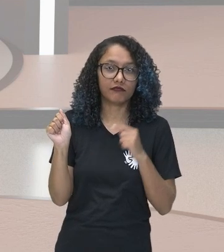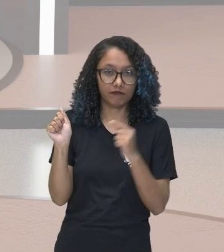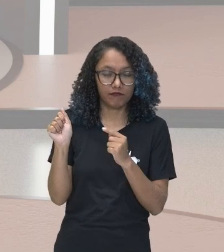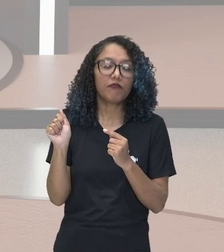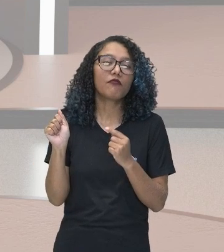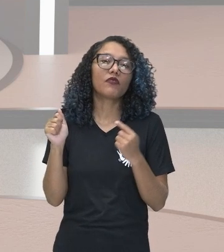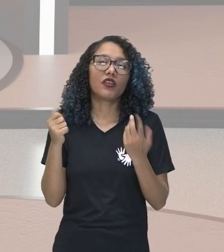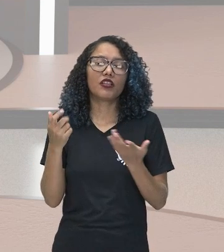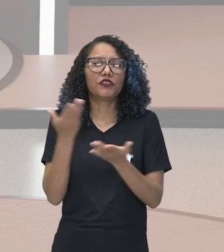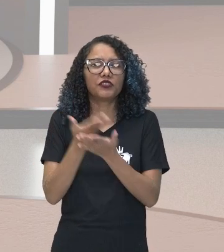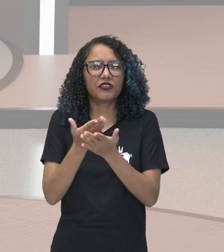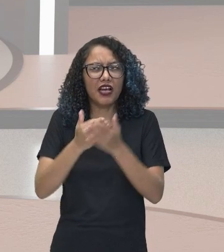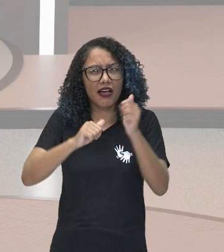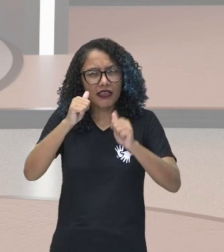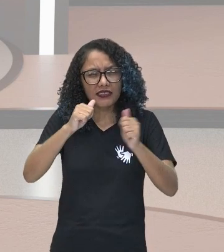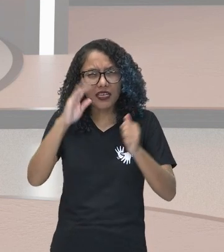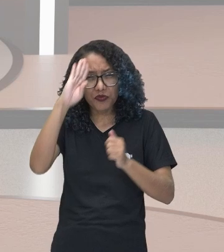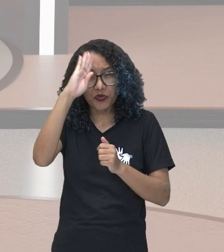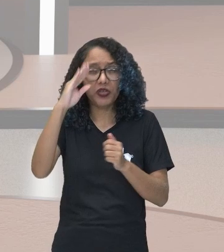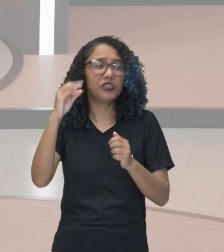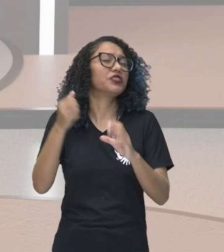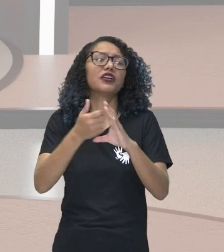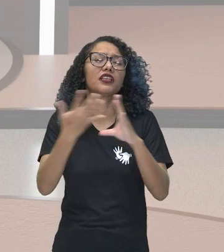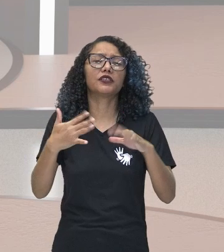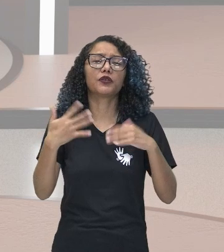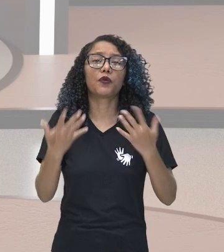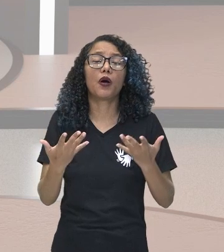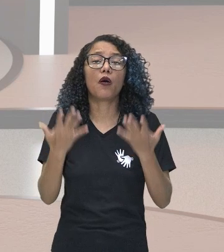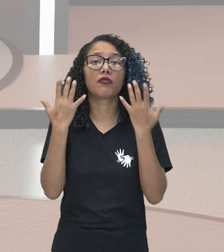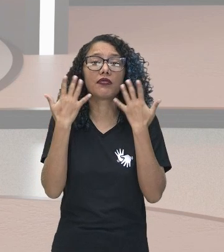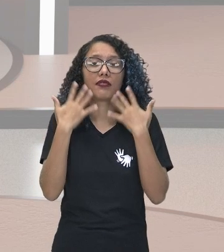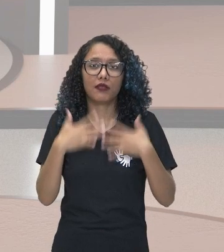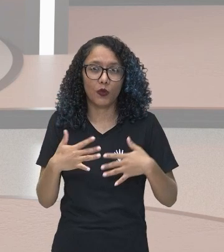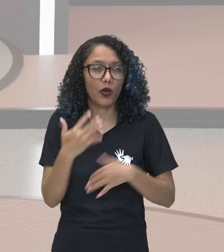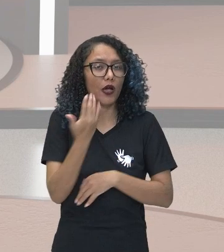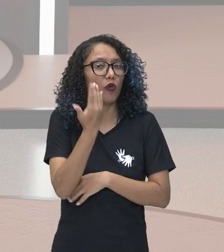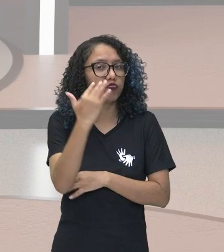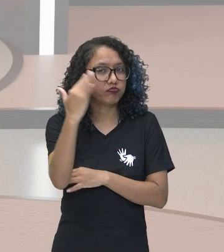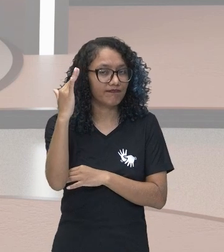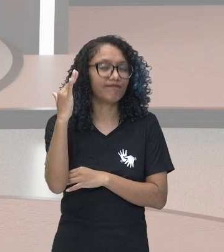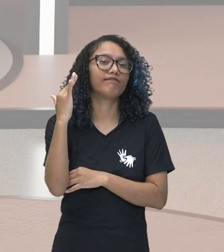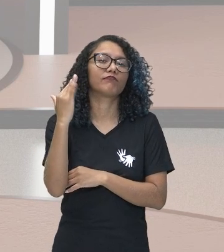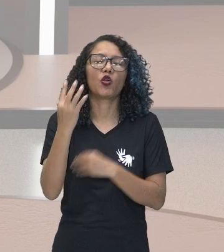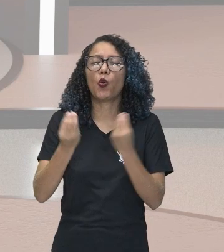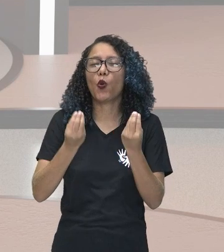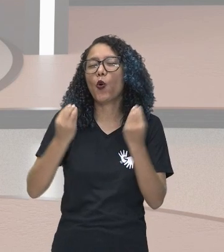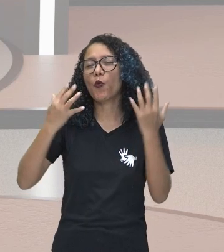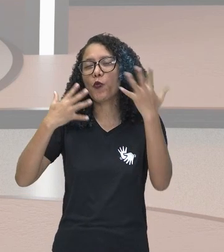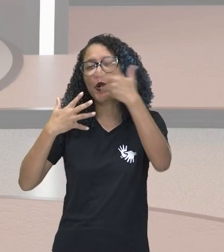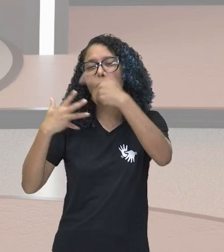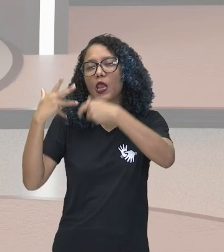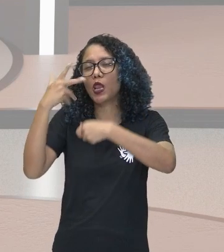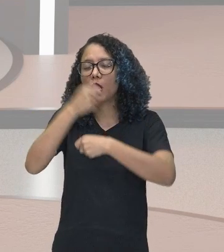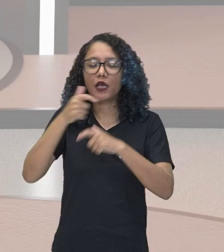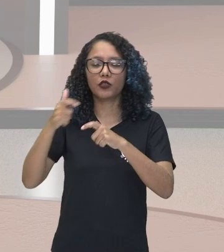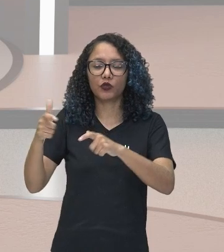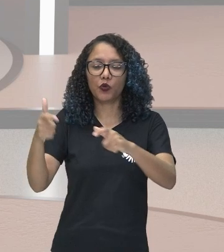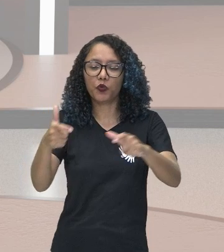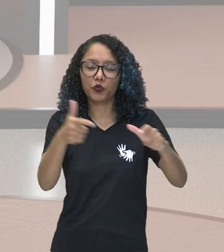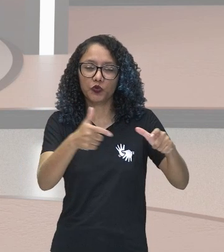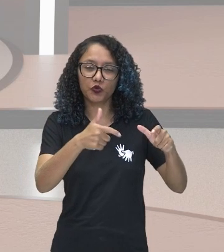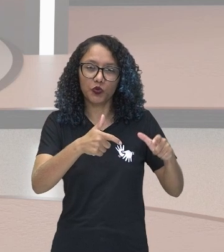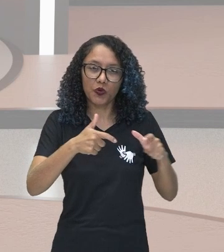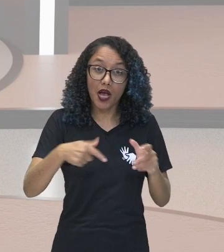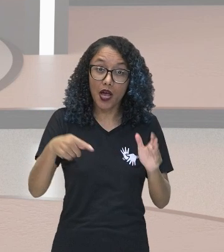analisar principalmente as suas características naturais, as belezas, as paisagens que